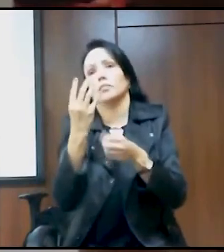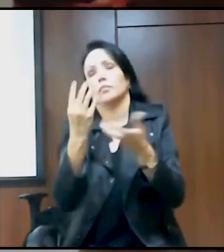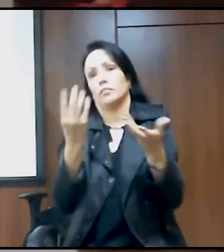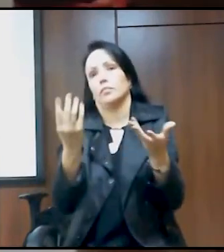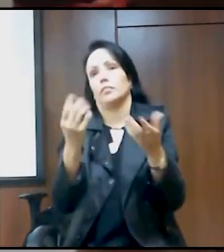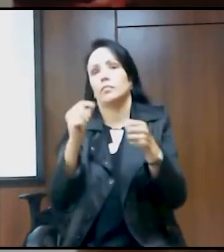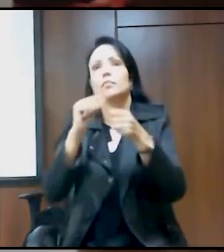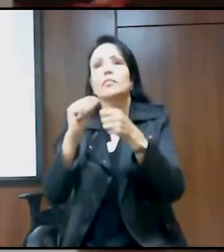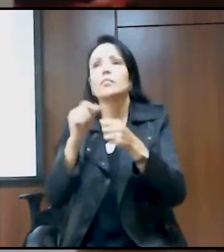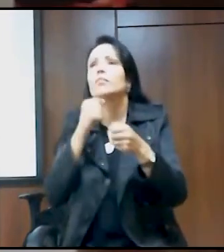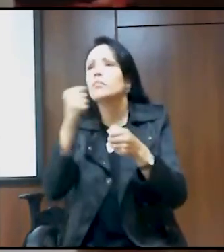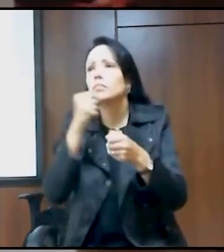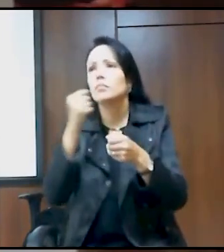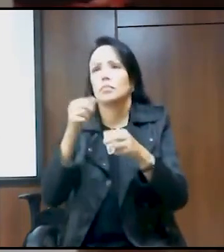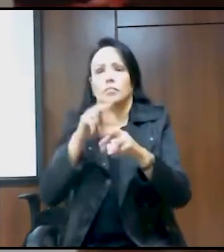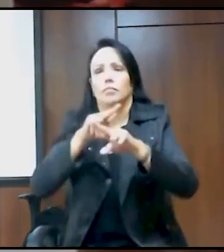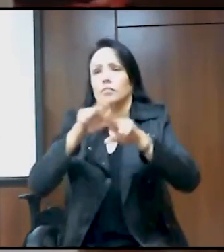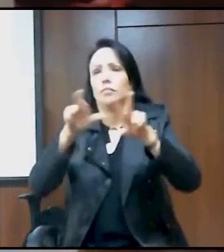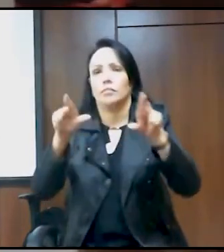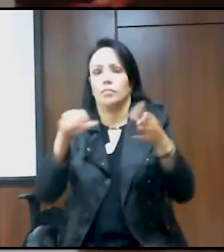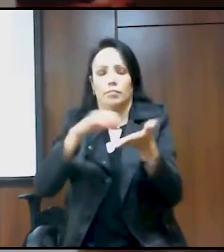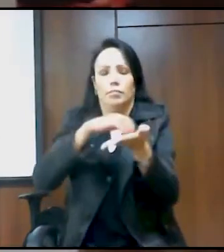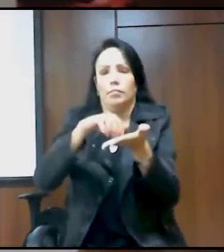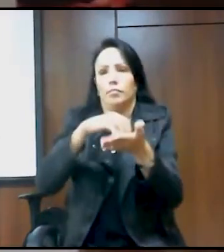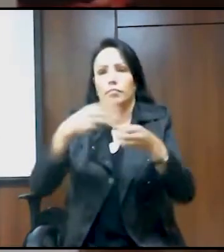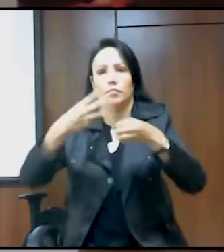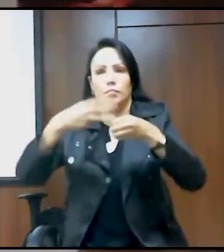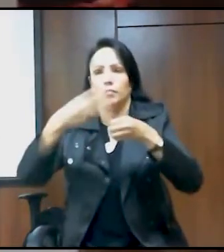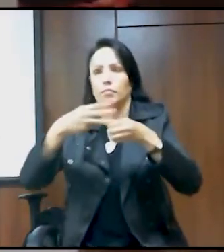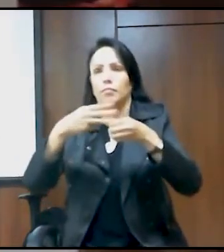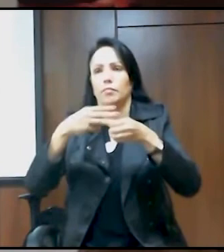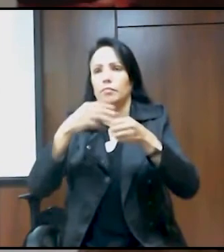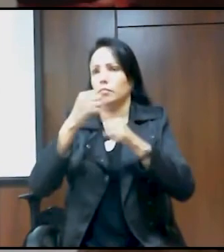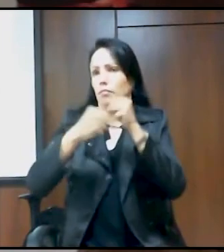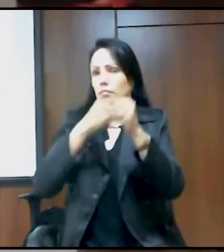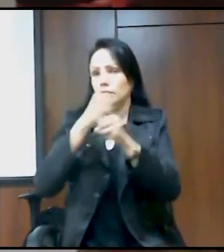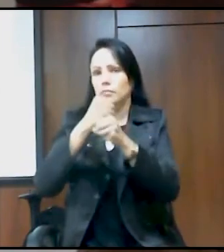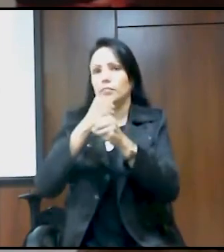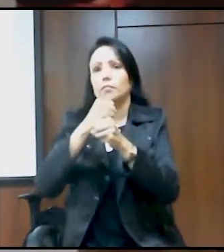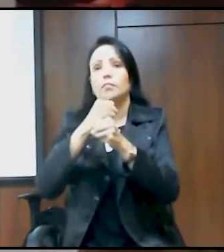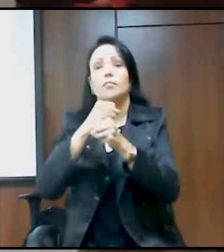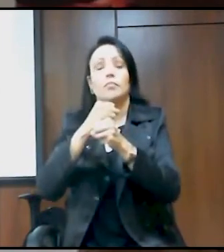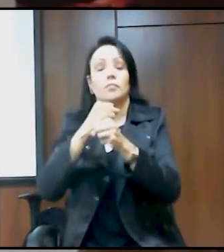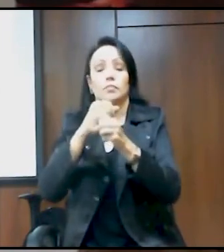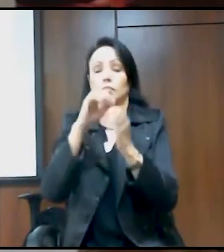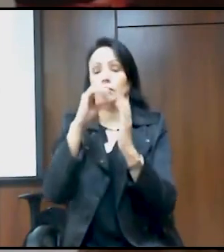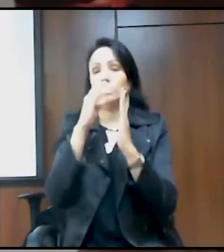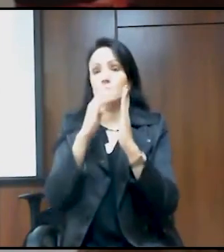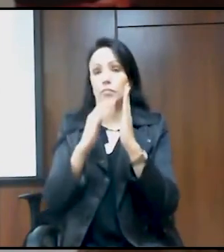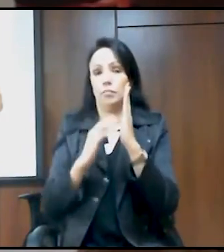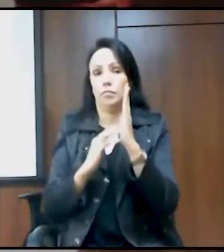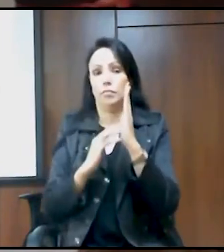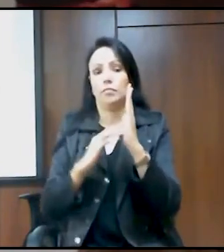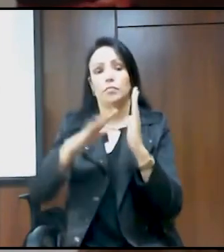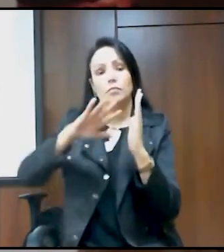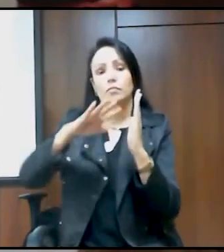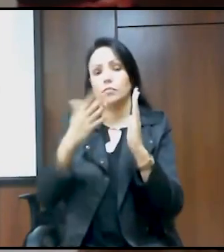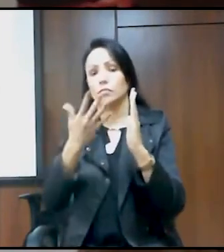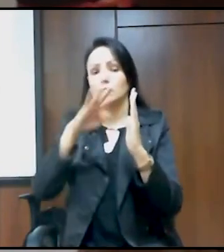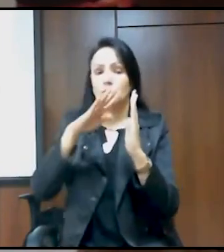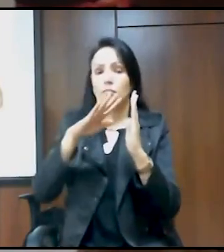eu fiz entrevistas com os vários secretários municipais do período, e os dados que eles têm é mais ou menos de